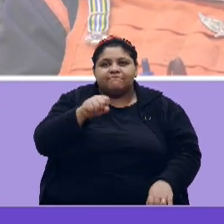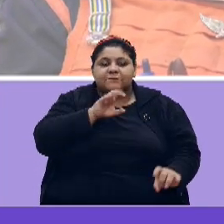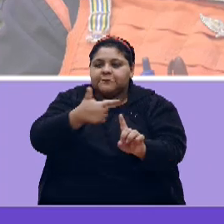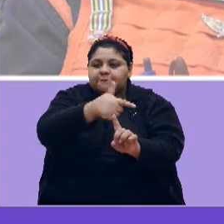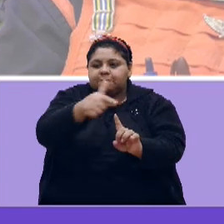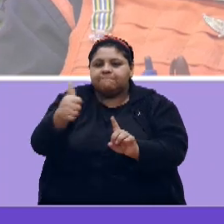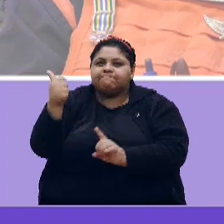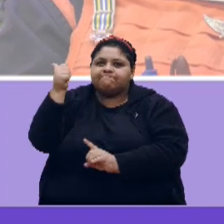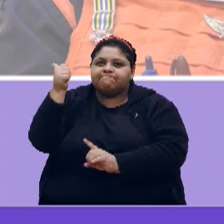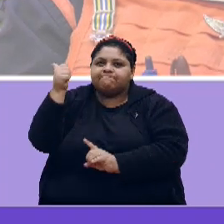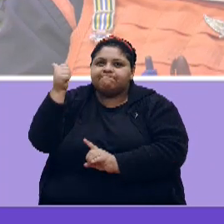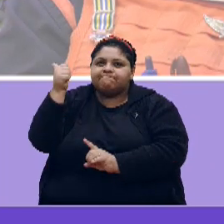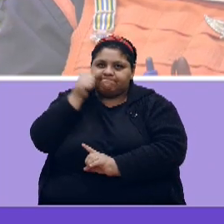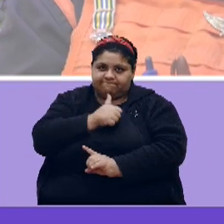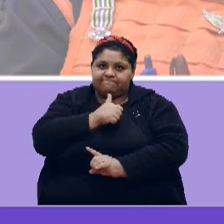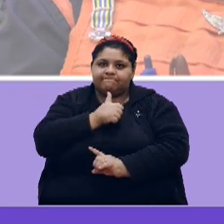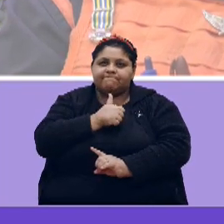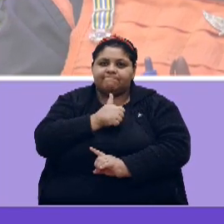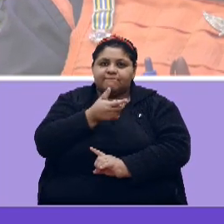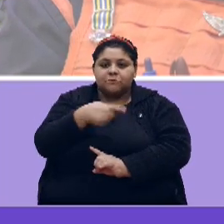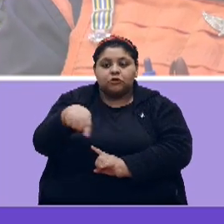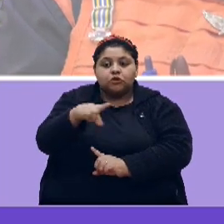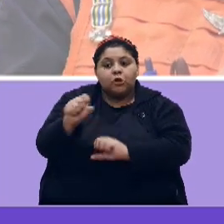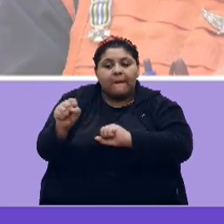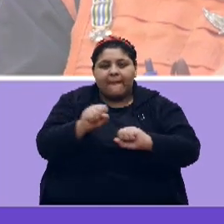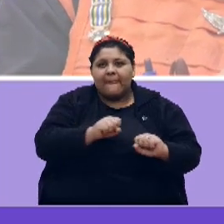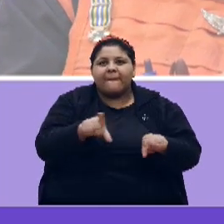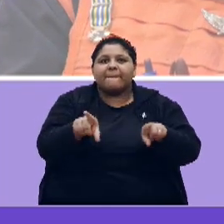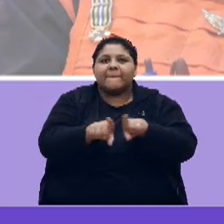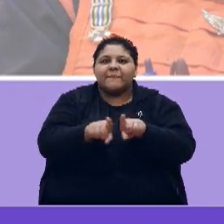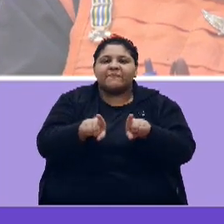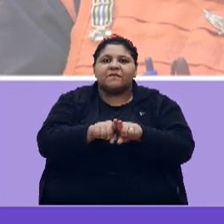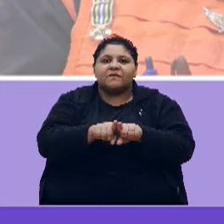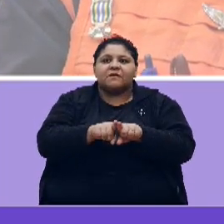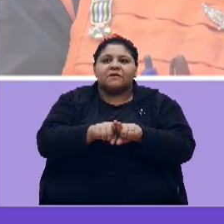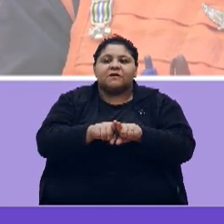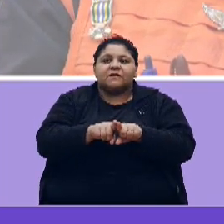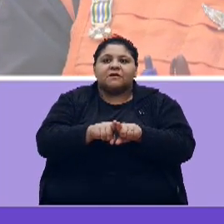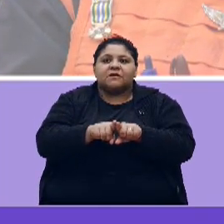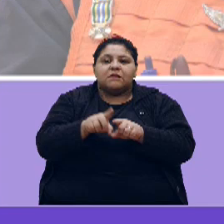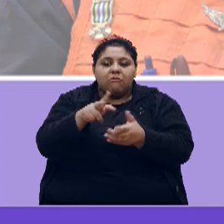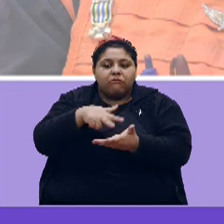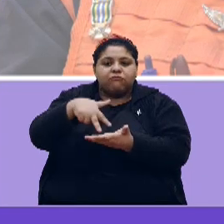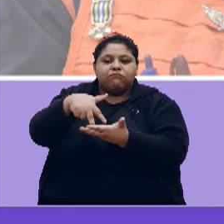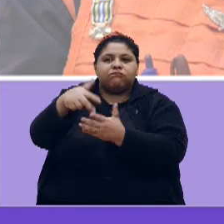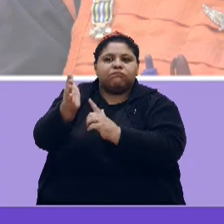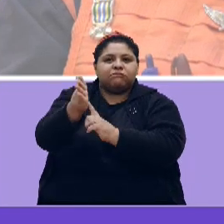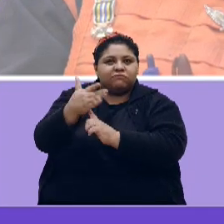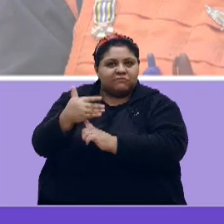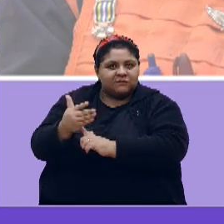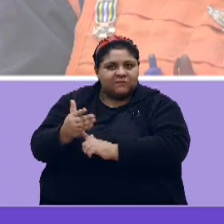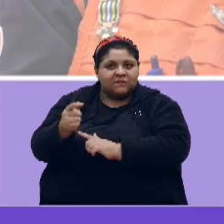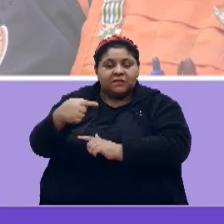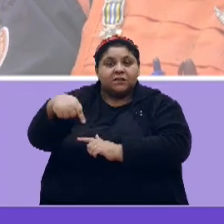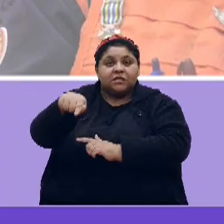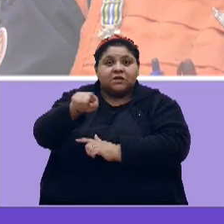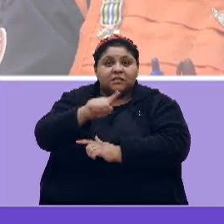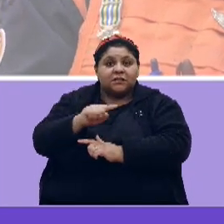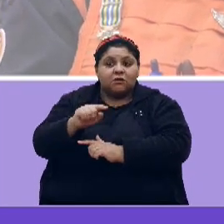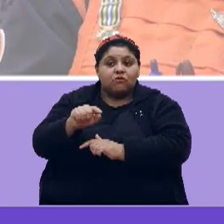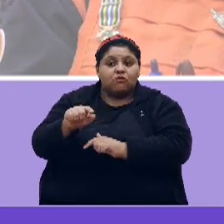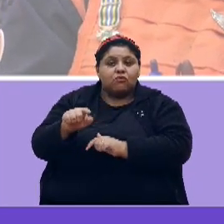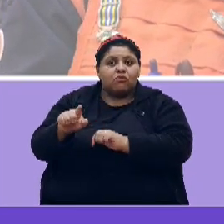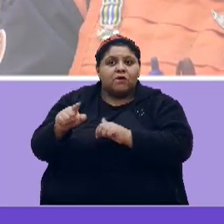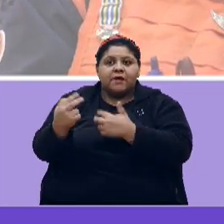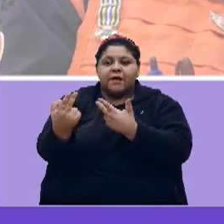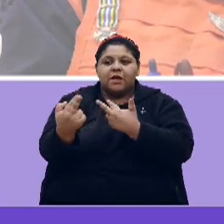outras mulheres, né? E onde nós podemos também levantar essa bandeira e dizer que, apesar de não sermos iguais